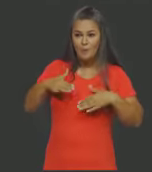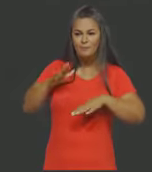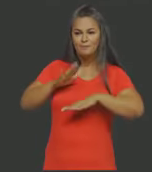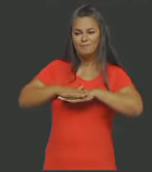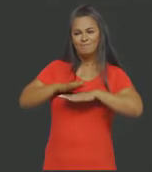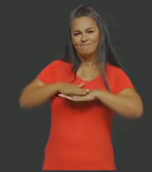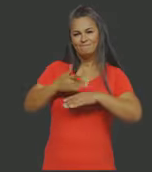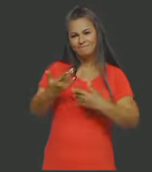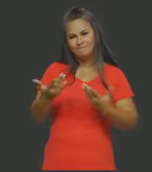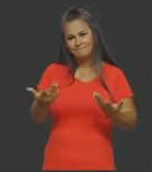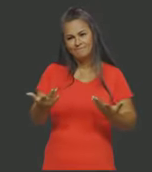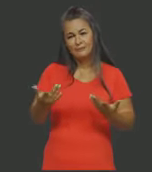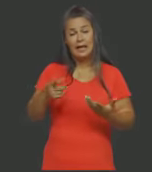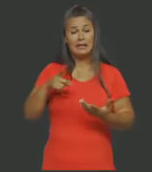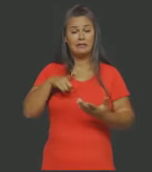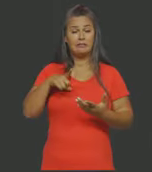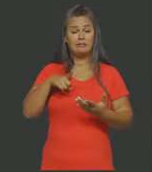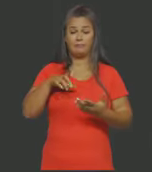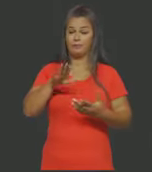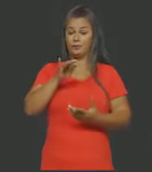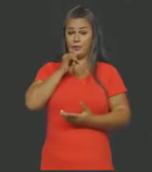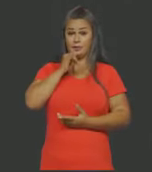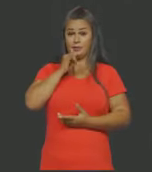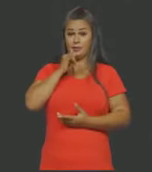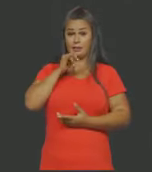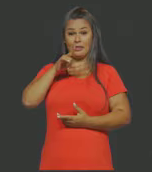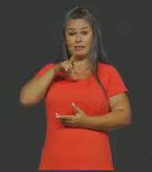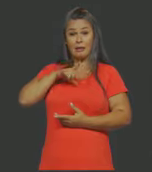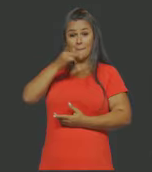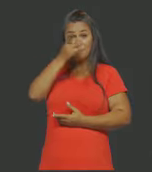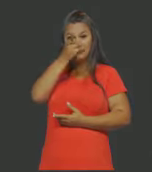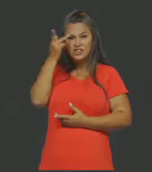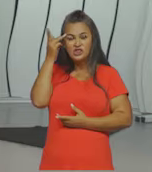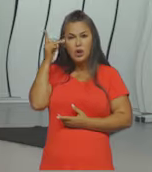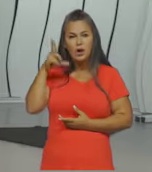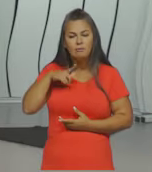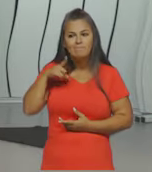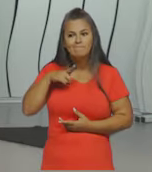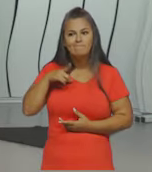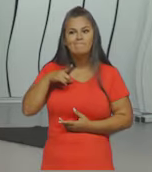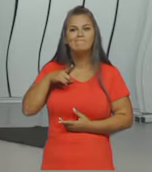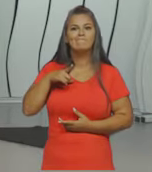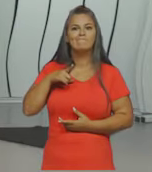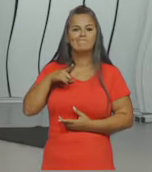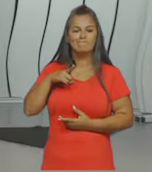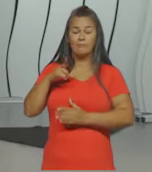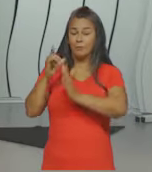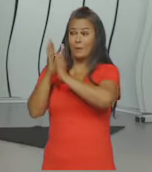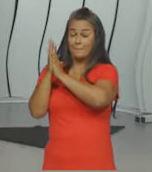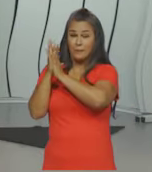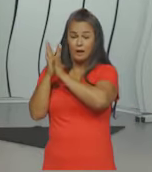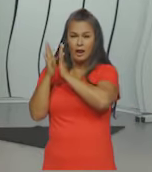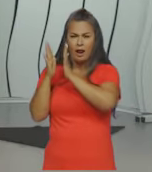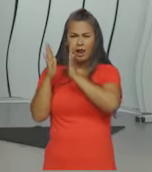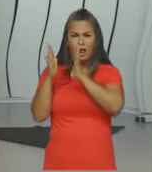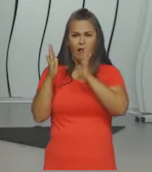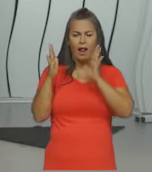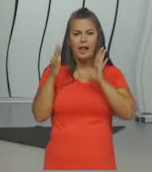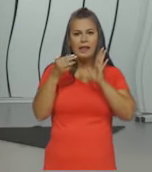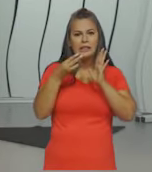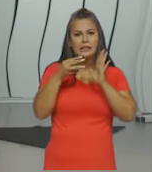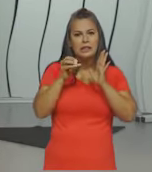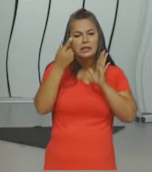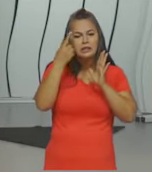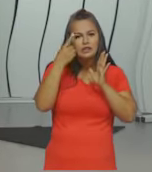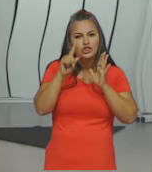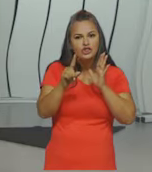Tem pessoas que têm ciclo tão irregular que fica 30, 40 dias, né, para ter outra menstruação ou até mais. Quando a